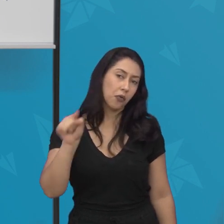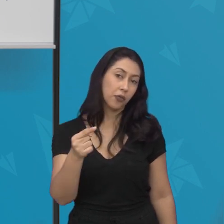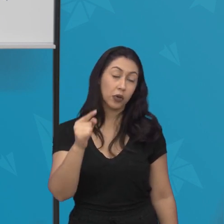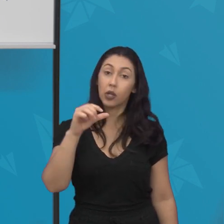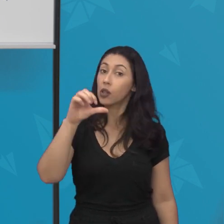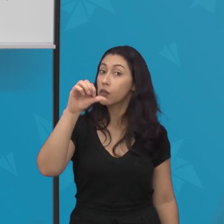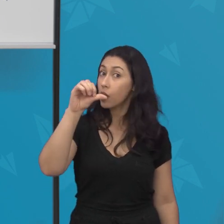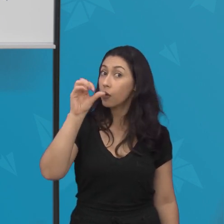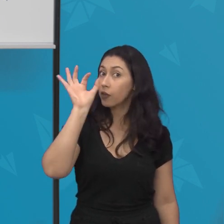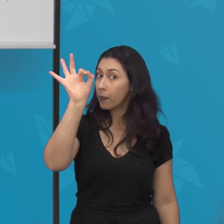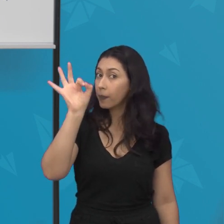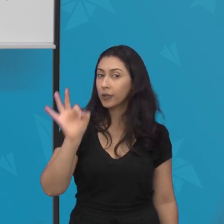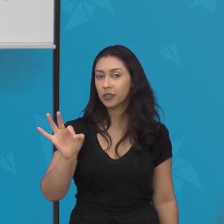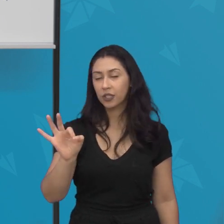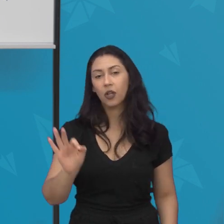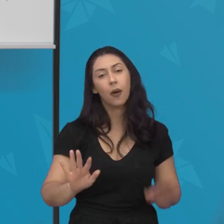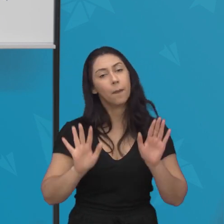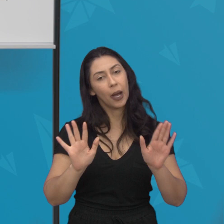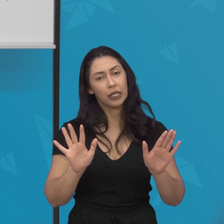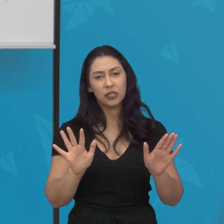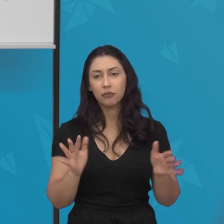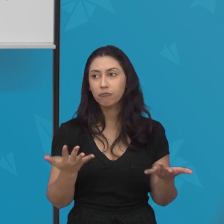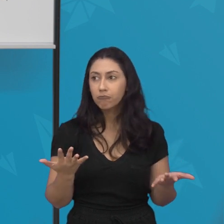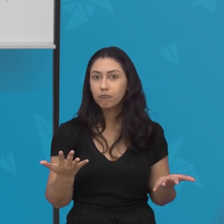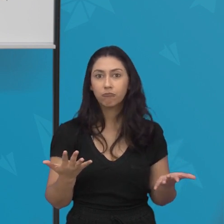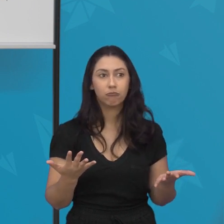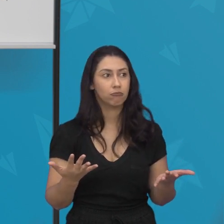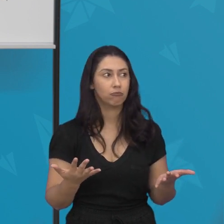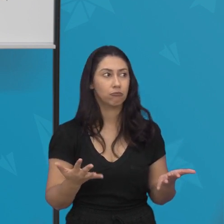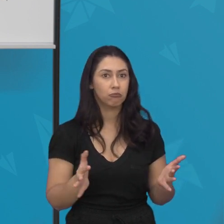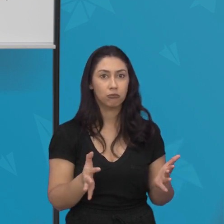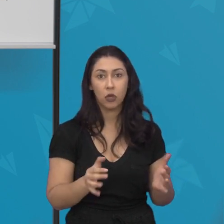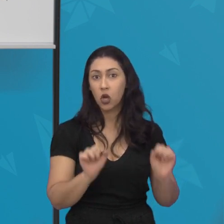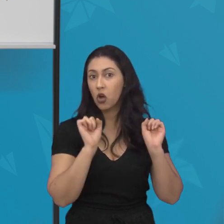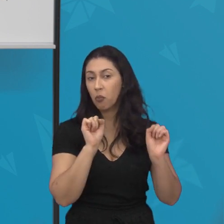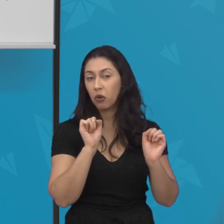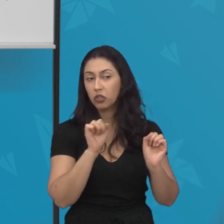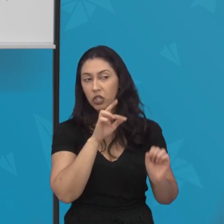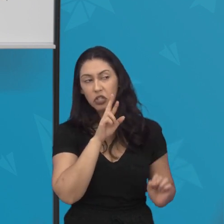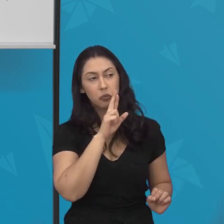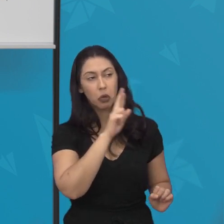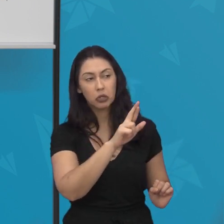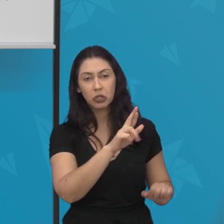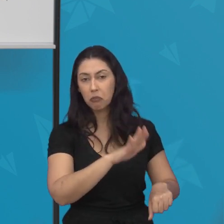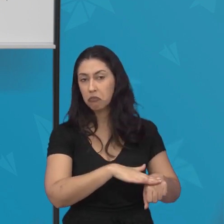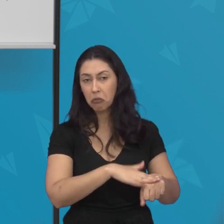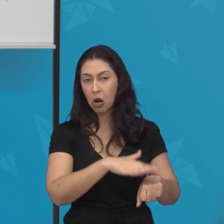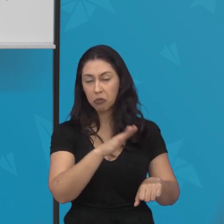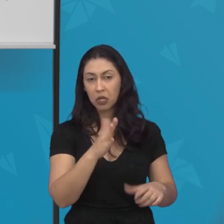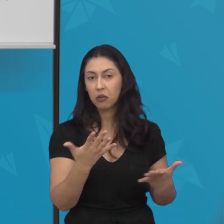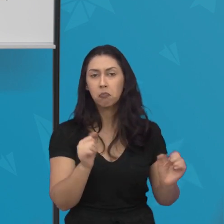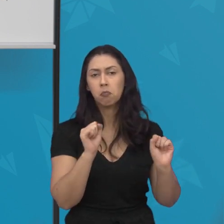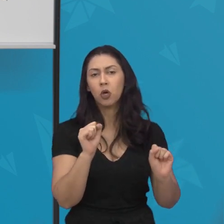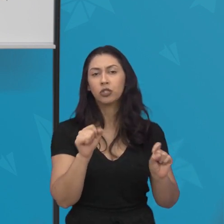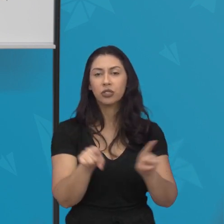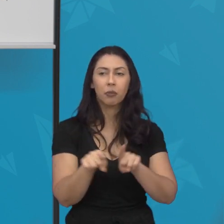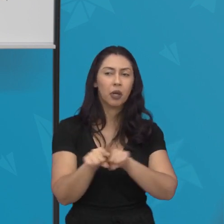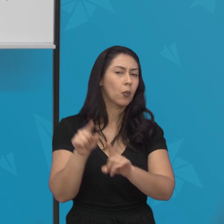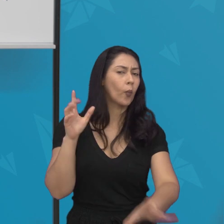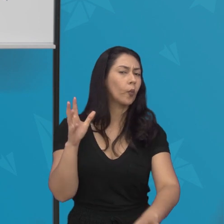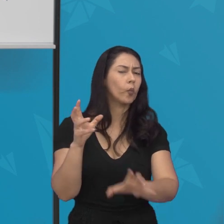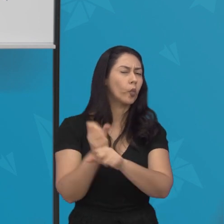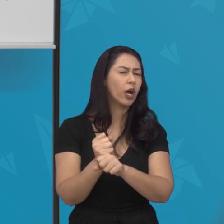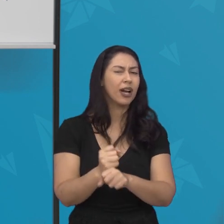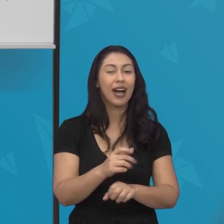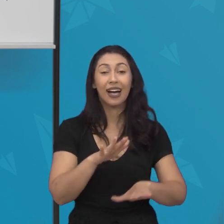84,9. Ou como era o exercício aberto, né, ele é um exercício dissertativo, a gente pode arredondar. Muitas vezes, muito